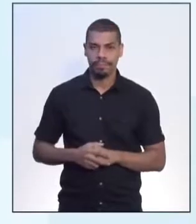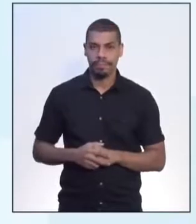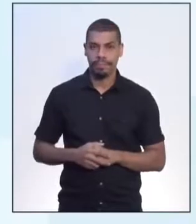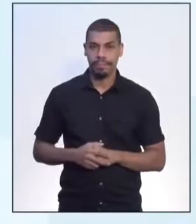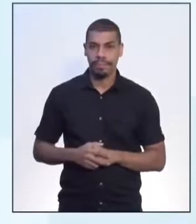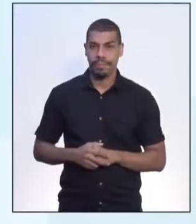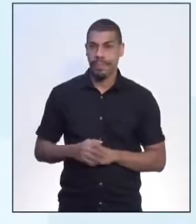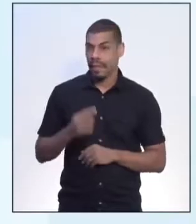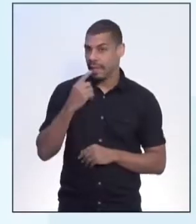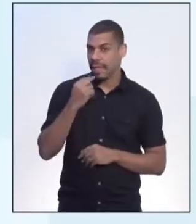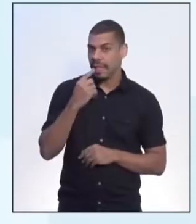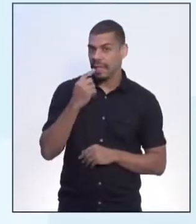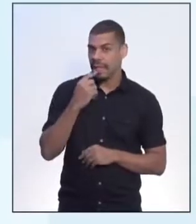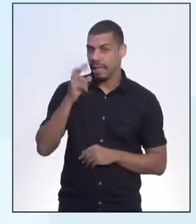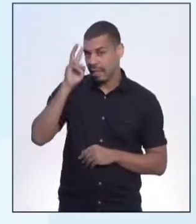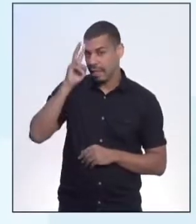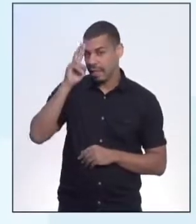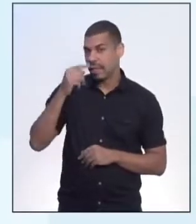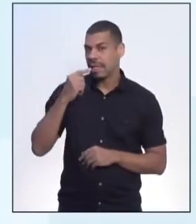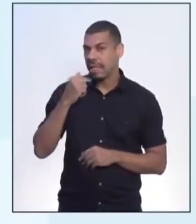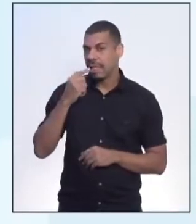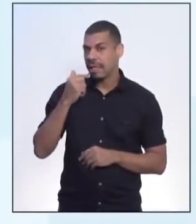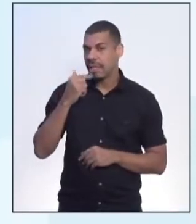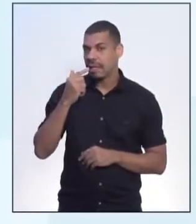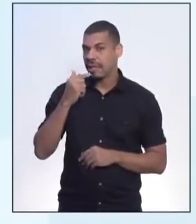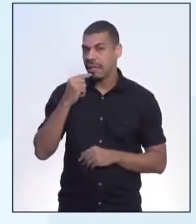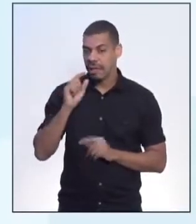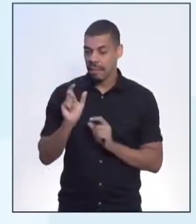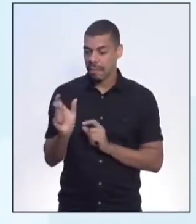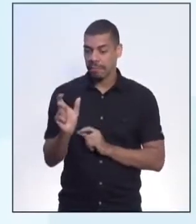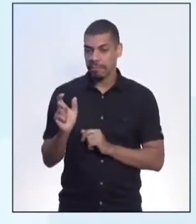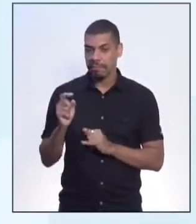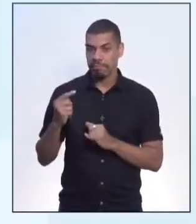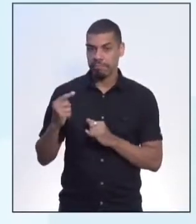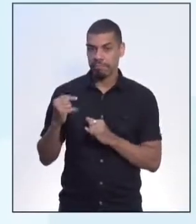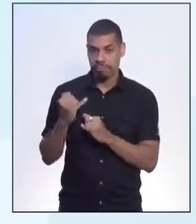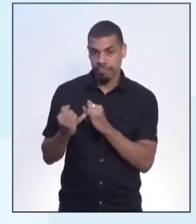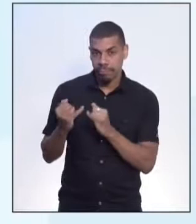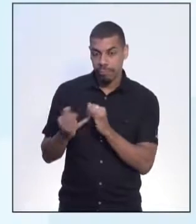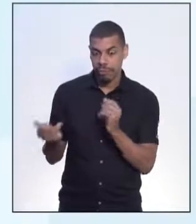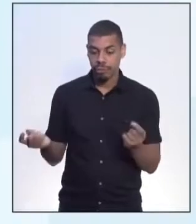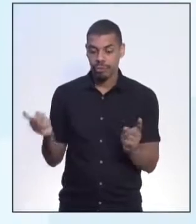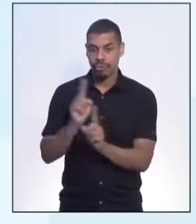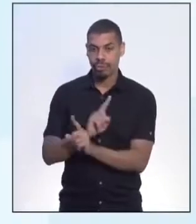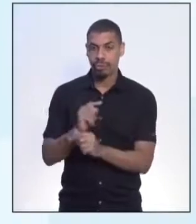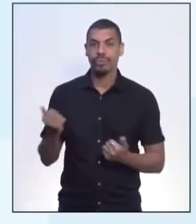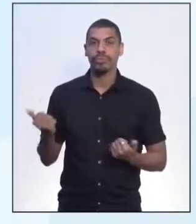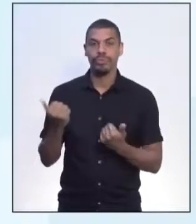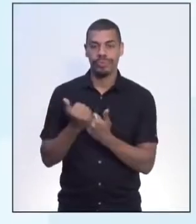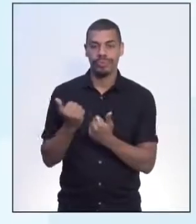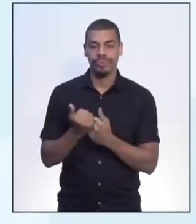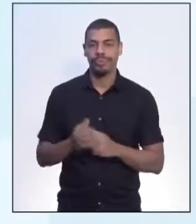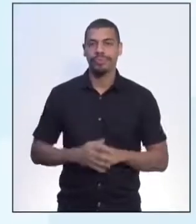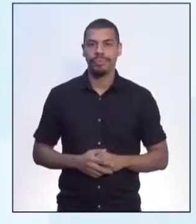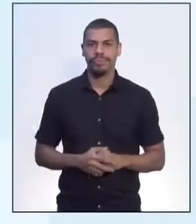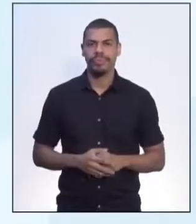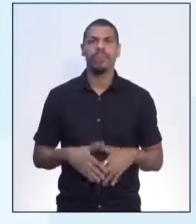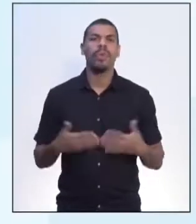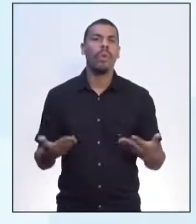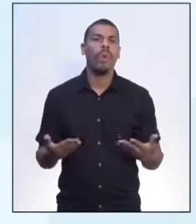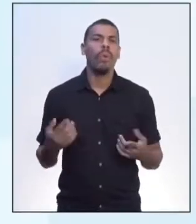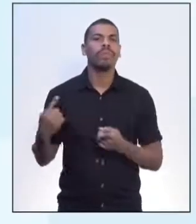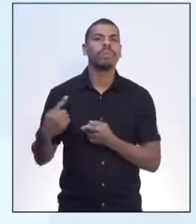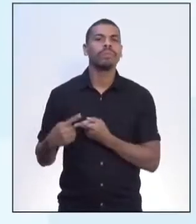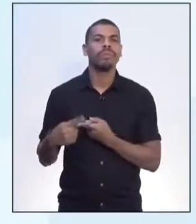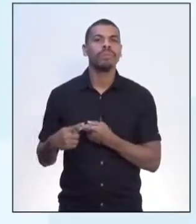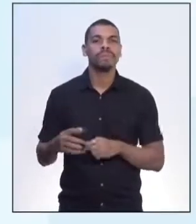Ed, quem lembrar aqui da resposta do Ed, vai saber qual é o link word ali, né, que vai colocar ali. Então, qual é a